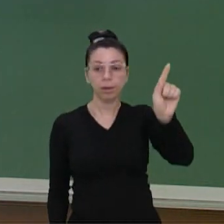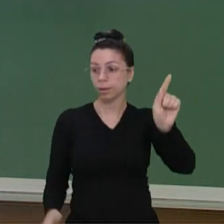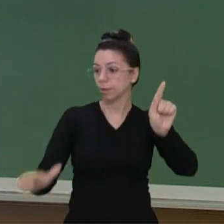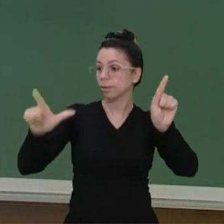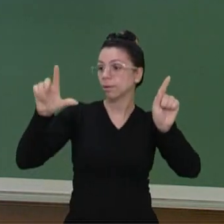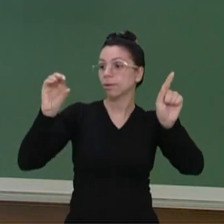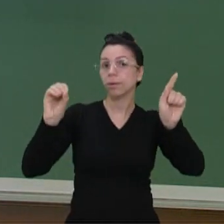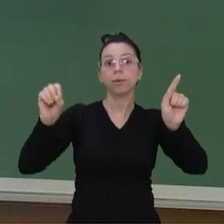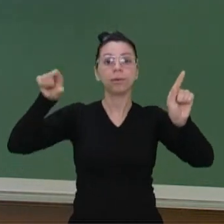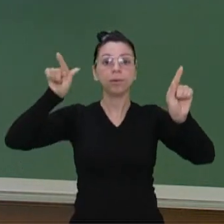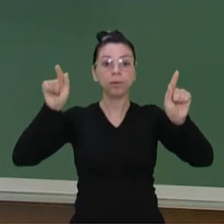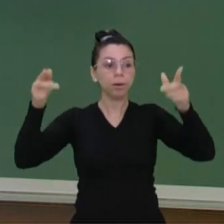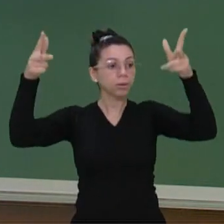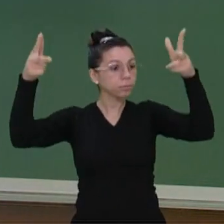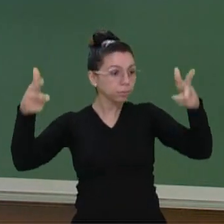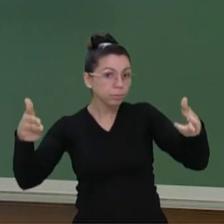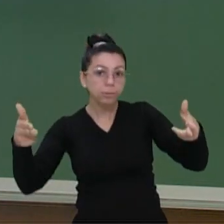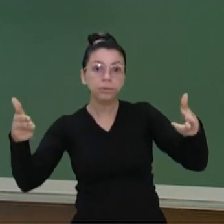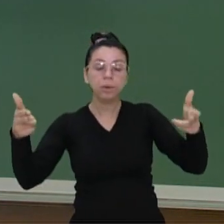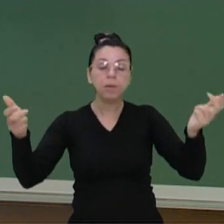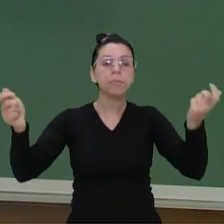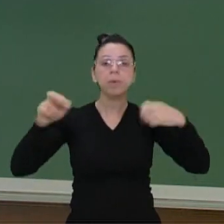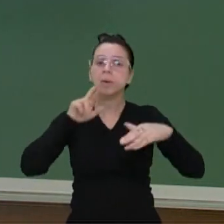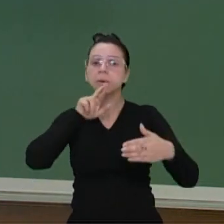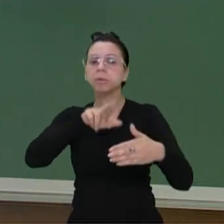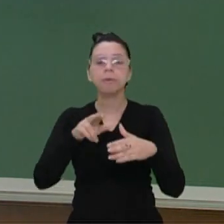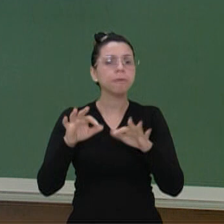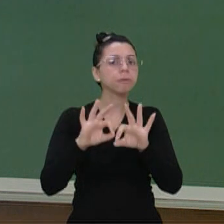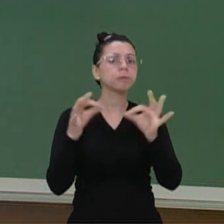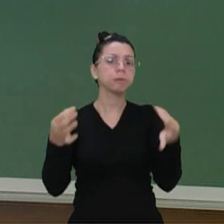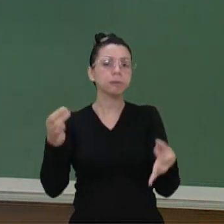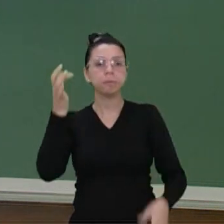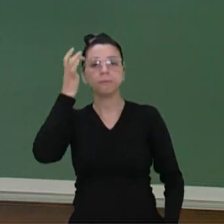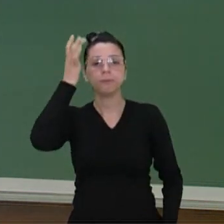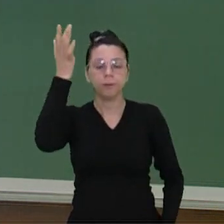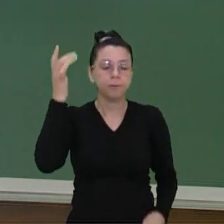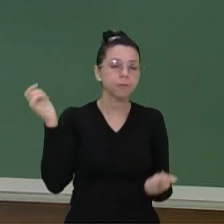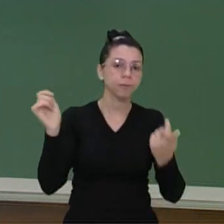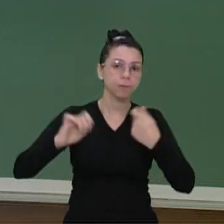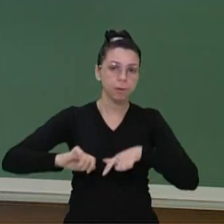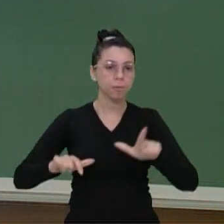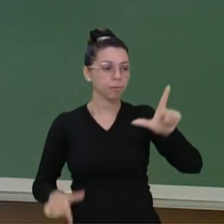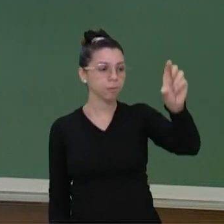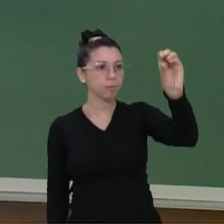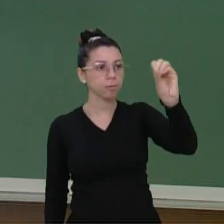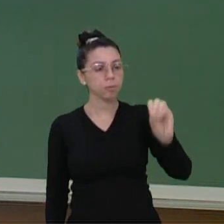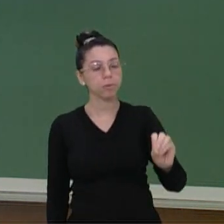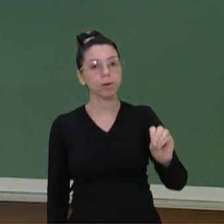lados da equação. Assim a gente resolve com mais facilidade. Fazendo isso, aplicando log